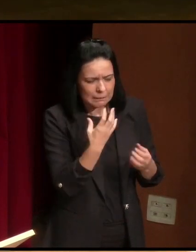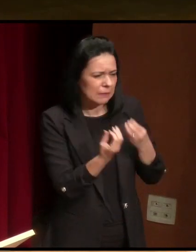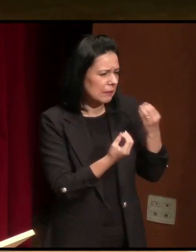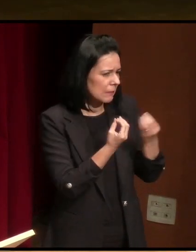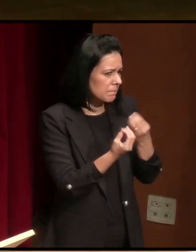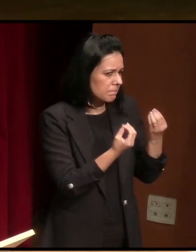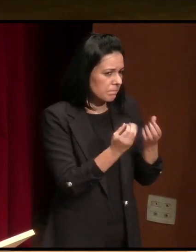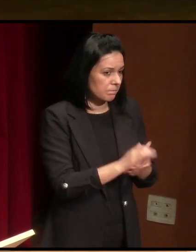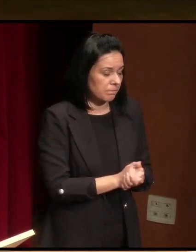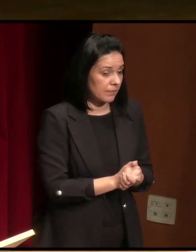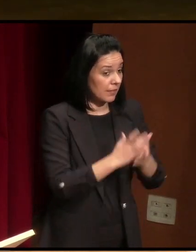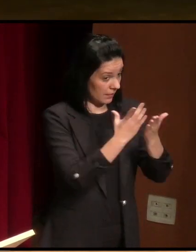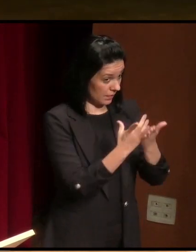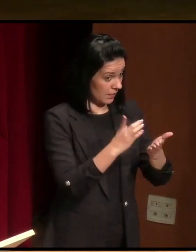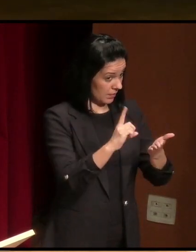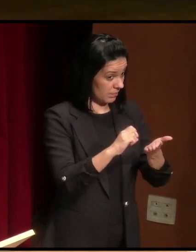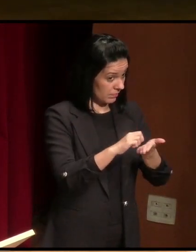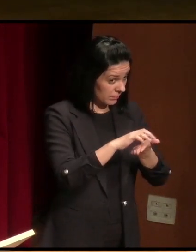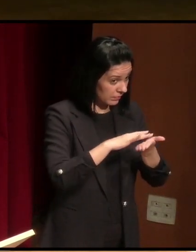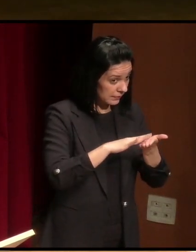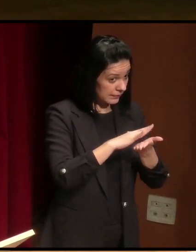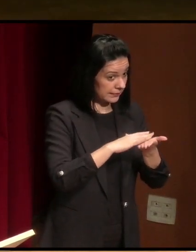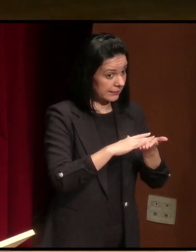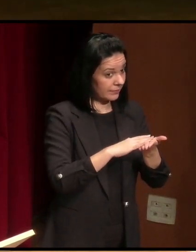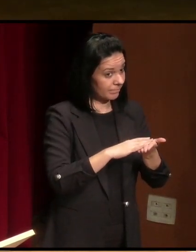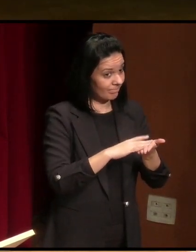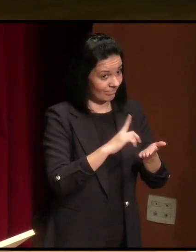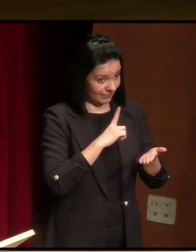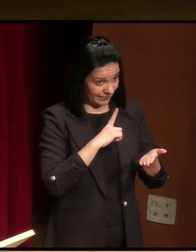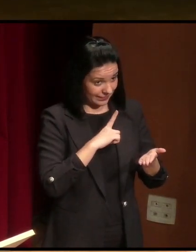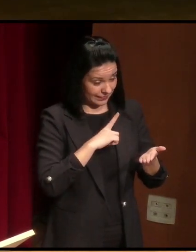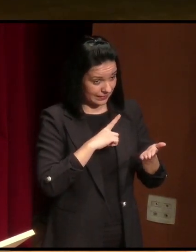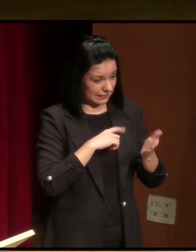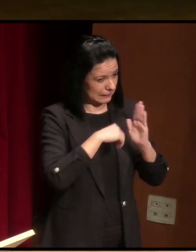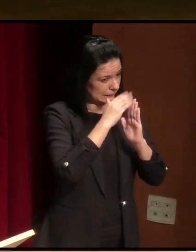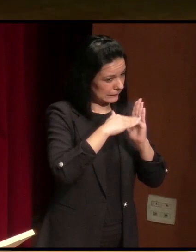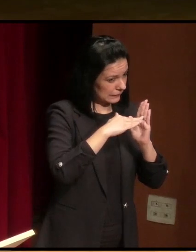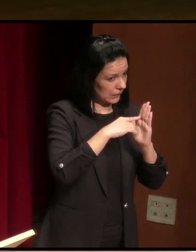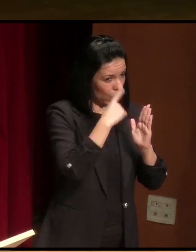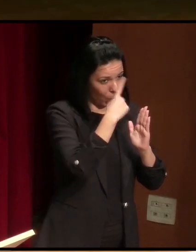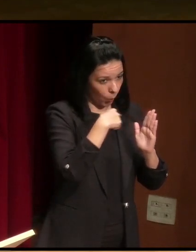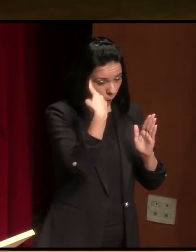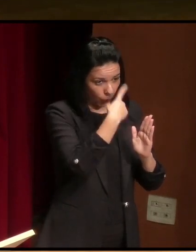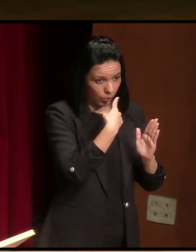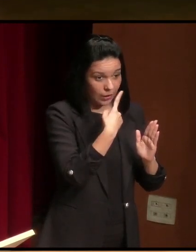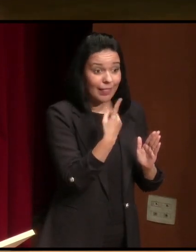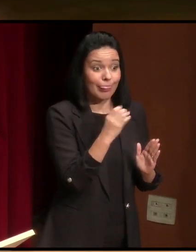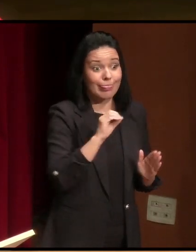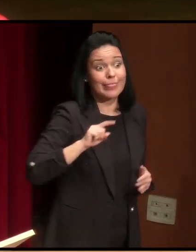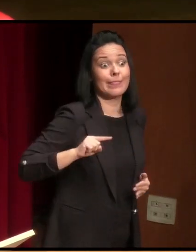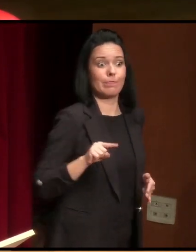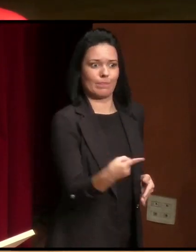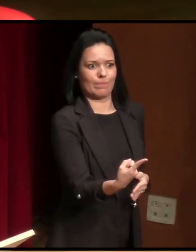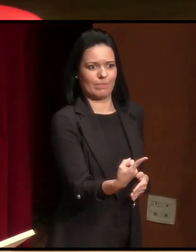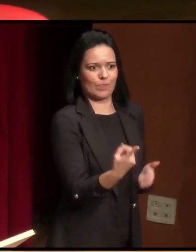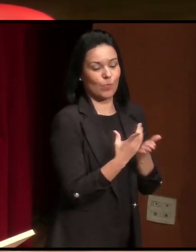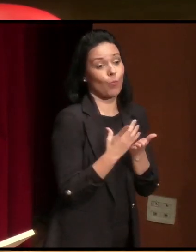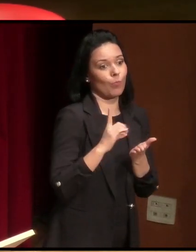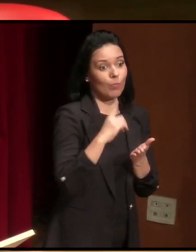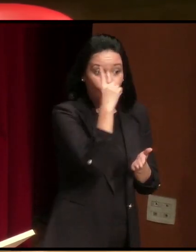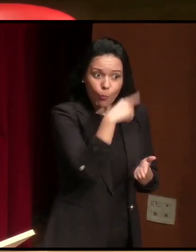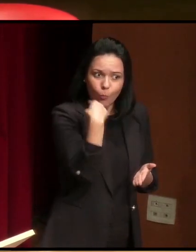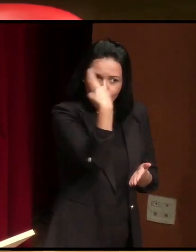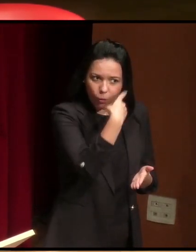Paulo. É, a Bíblia, a tinta, tá? Nós vamos falar da Bíblia, a tinta por hora. 10 mil Bíblias, a tinta por